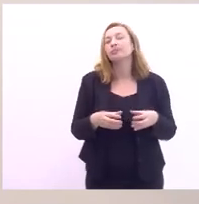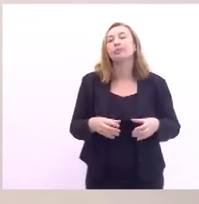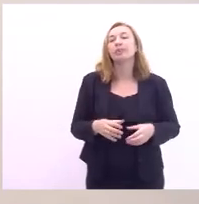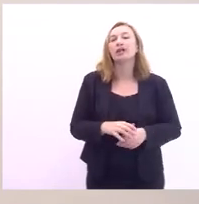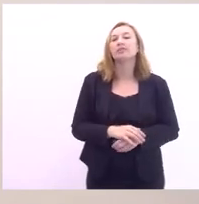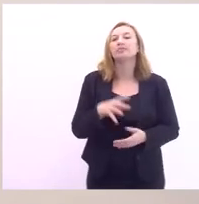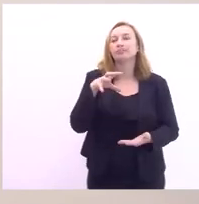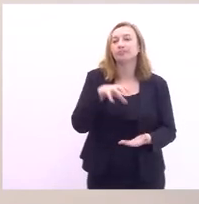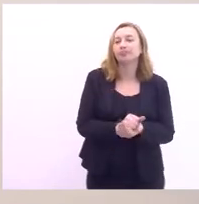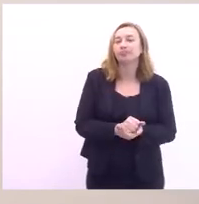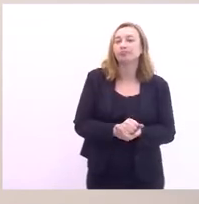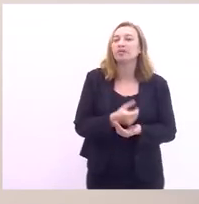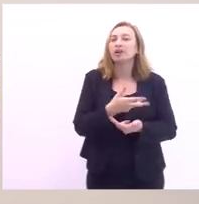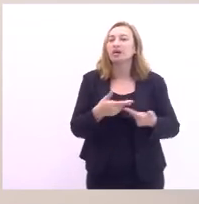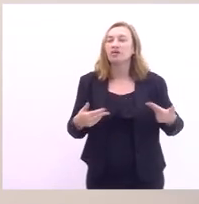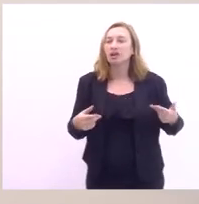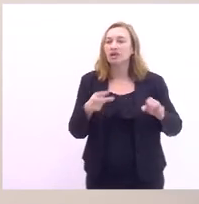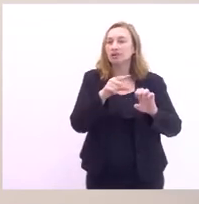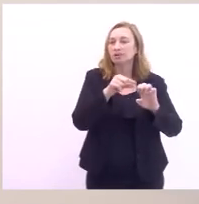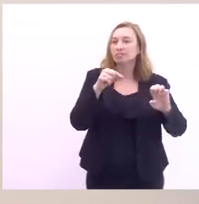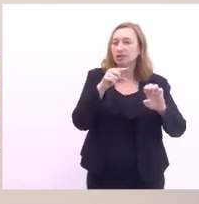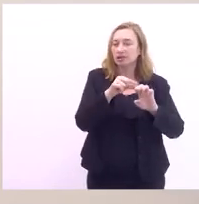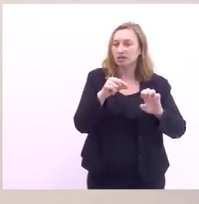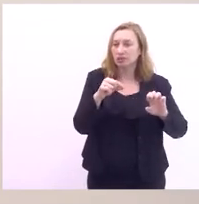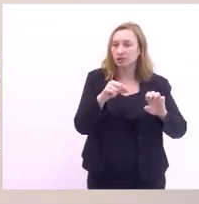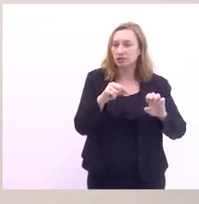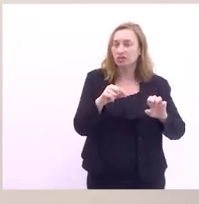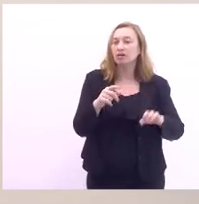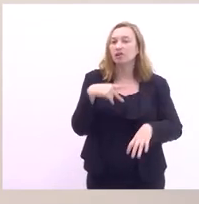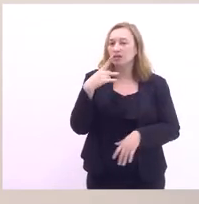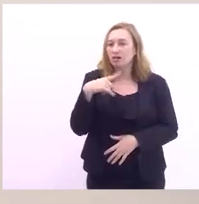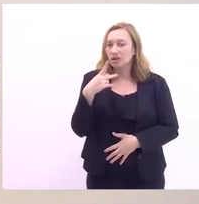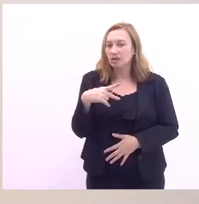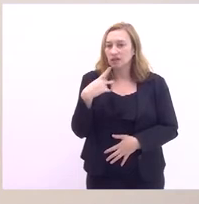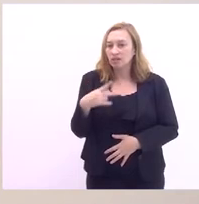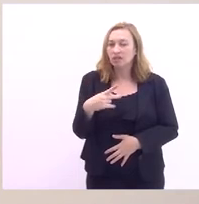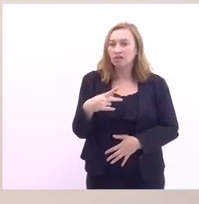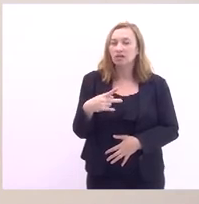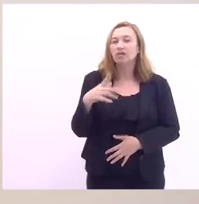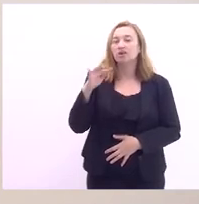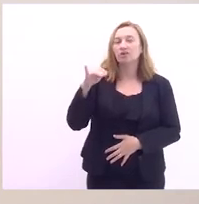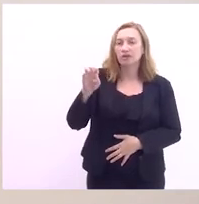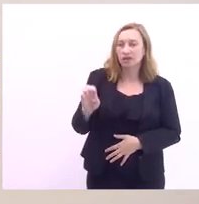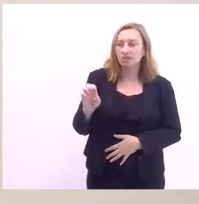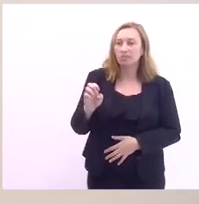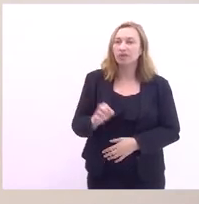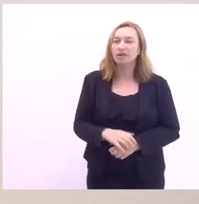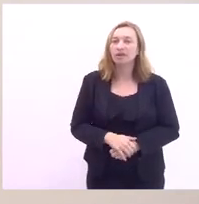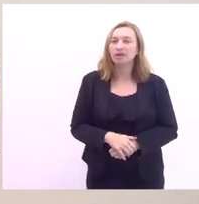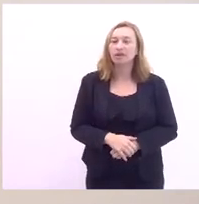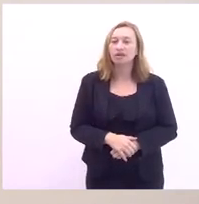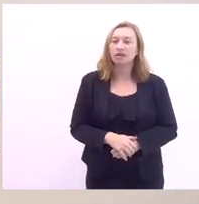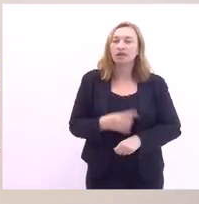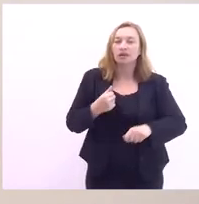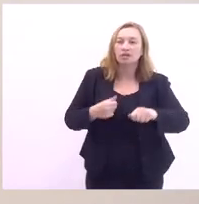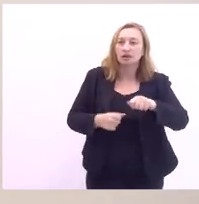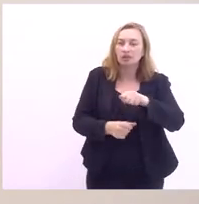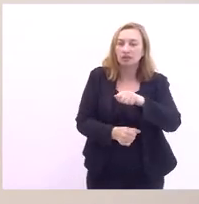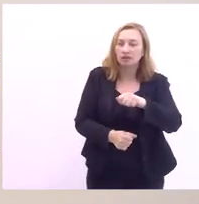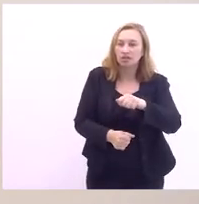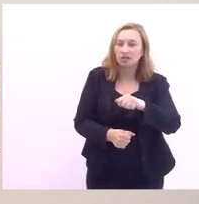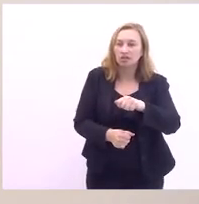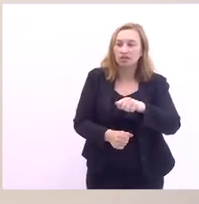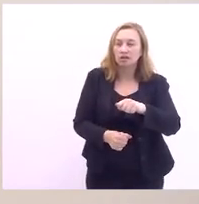deixar registrado, é que muitos empreendedores, como foi dito pelo nobre Felipe Peixoto, fizeram investimentos,